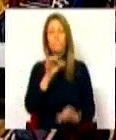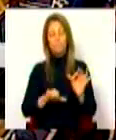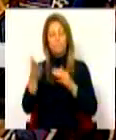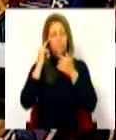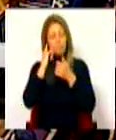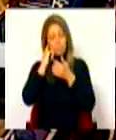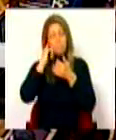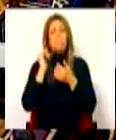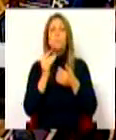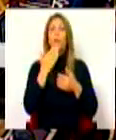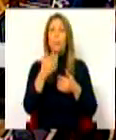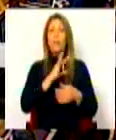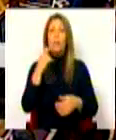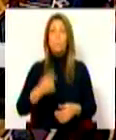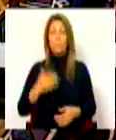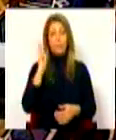Muito obrigado, Sr. Presidente.